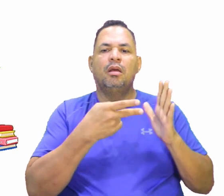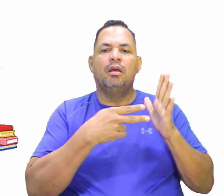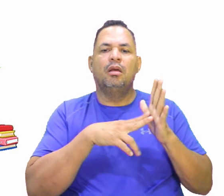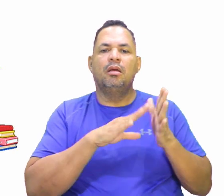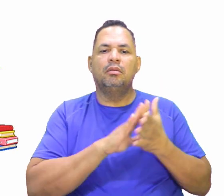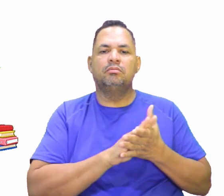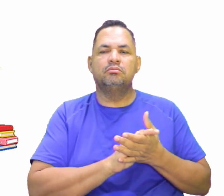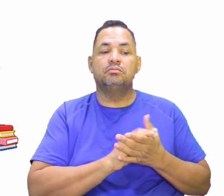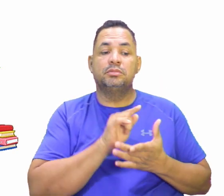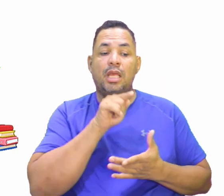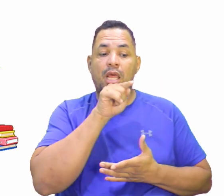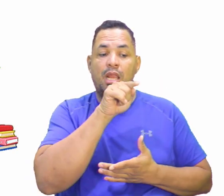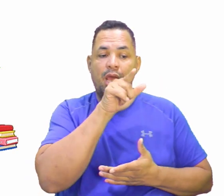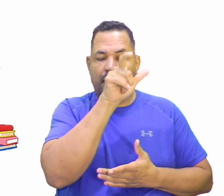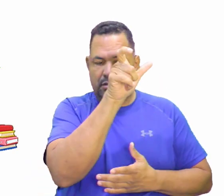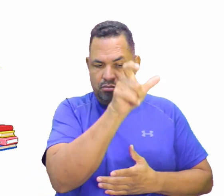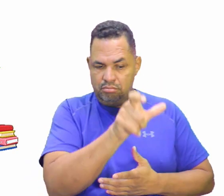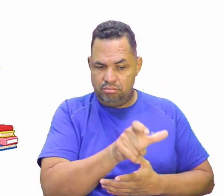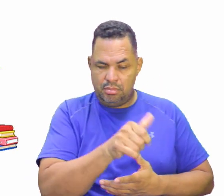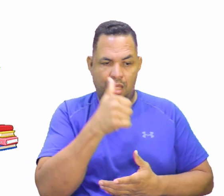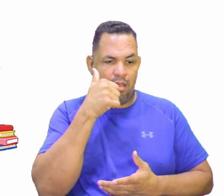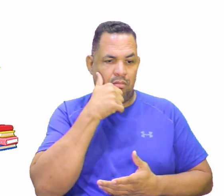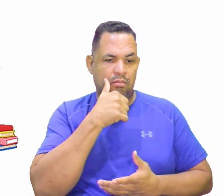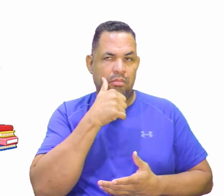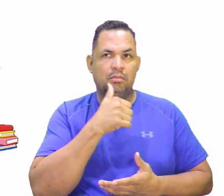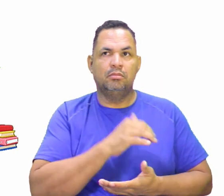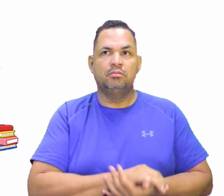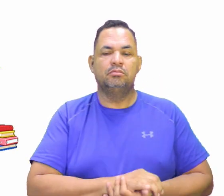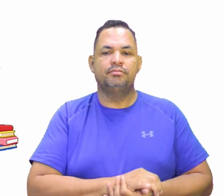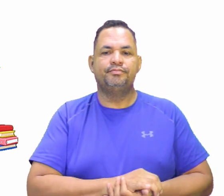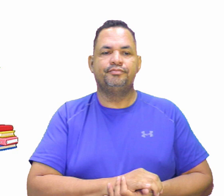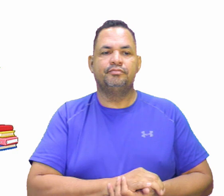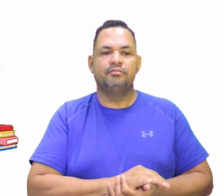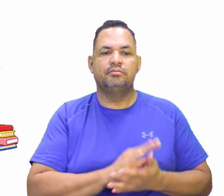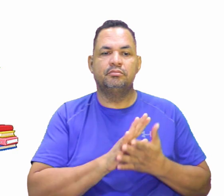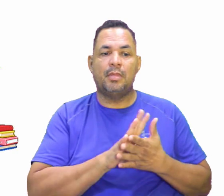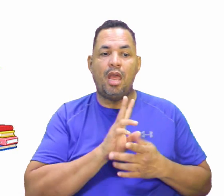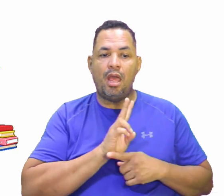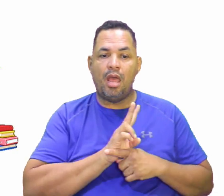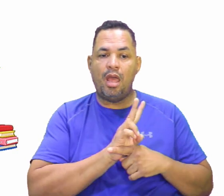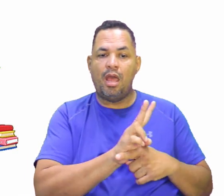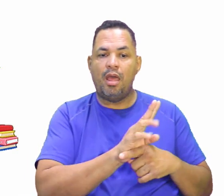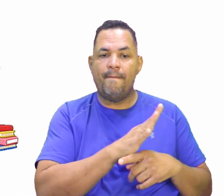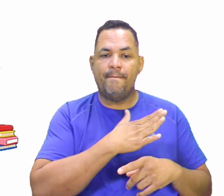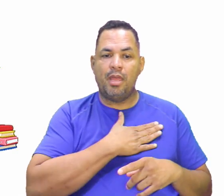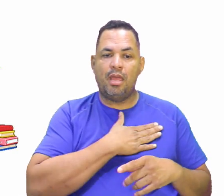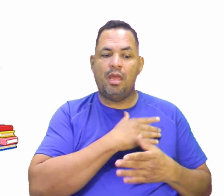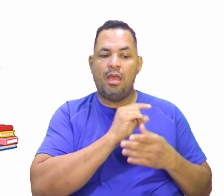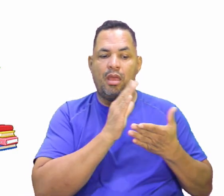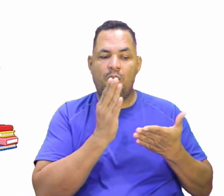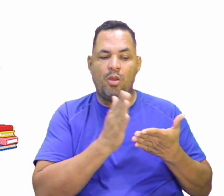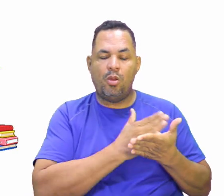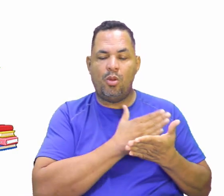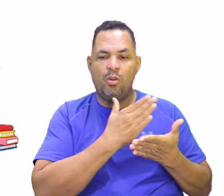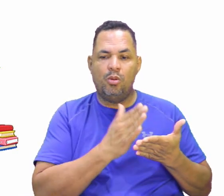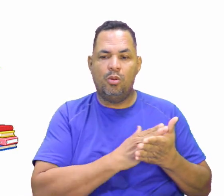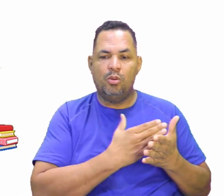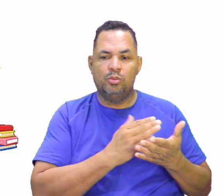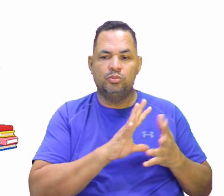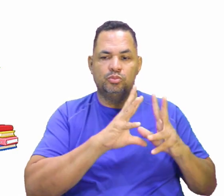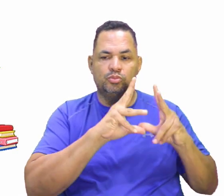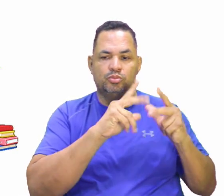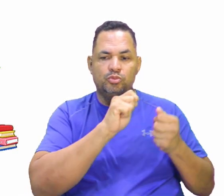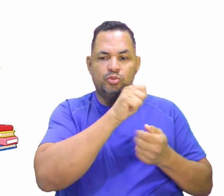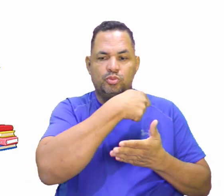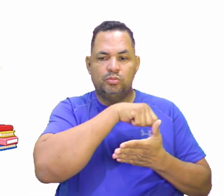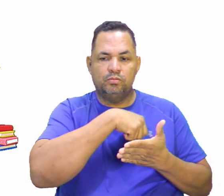Da garota, né? É adjunta de nominal. Emprestei-lhe meu caderno com as